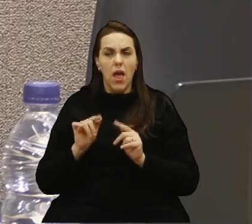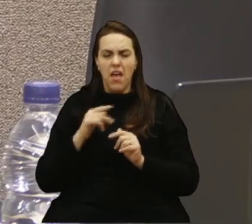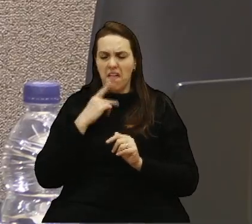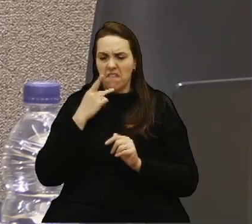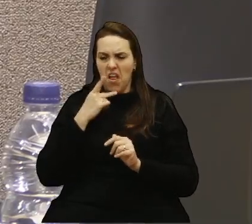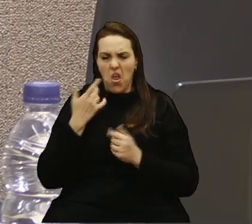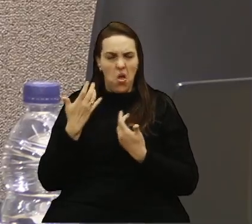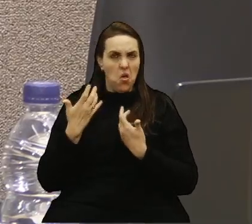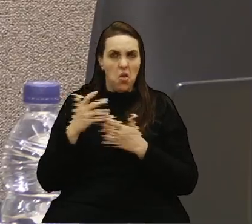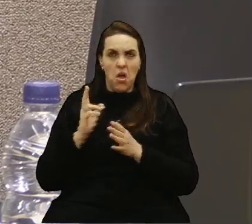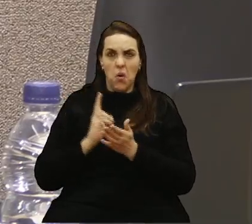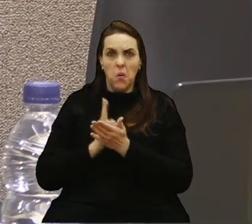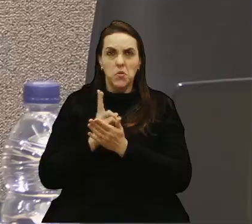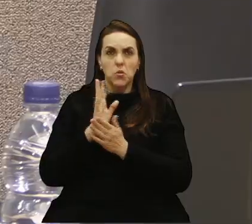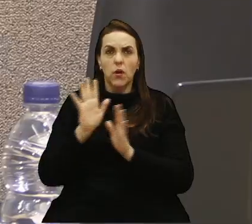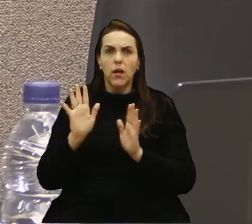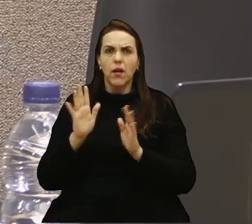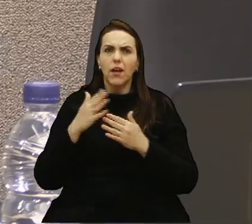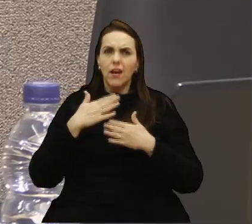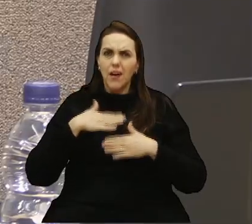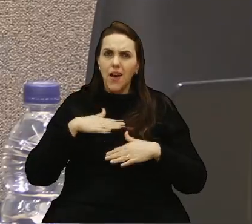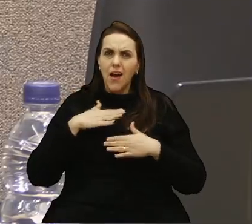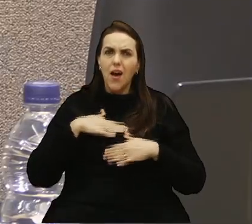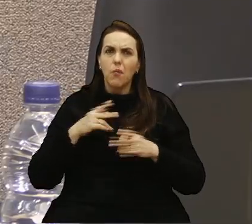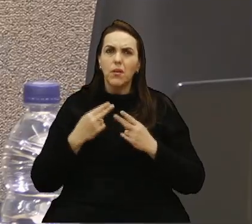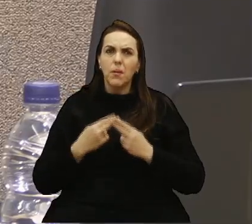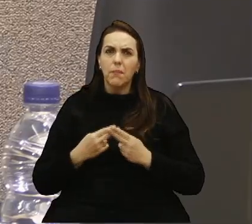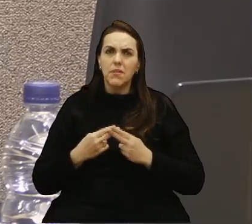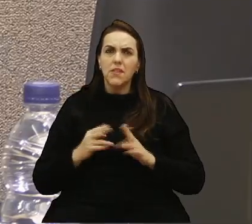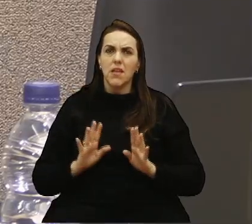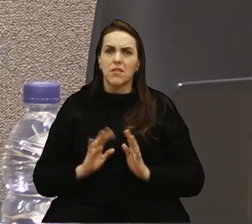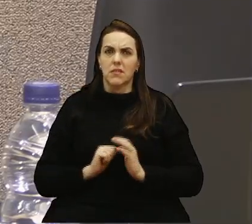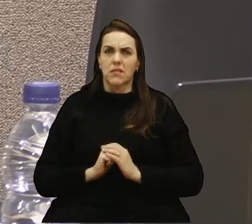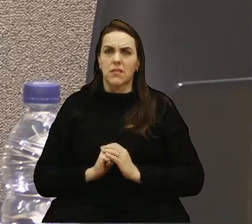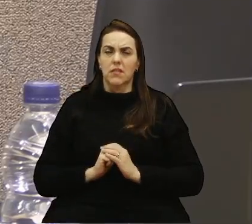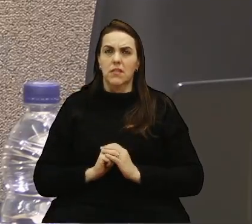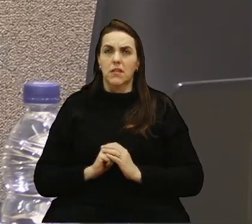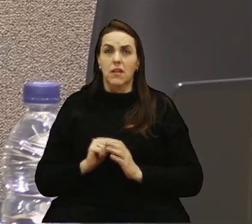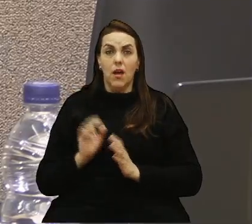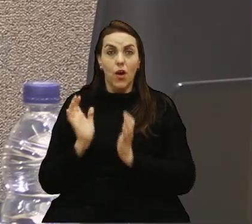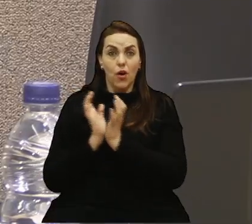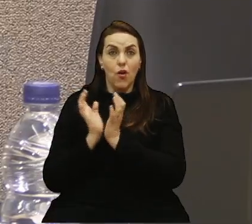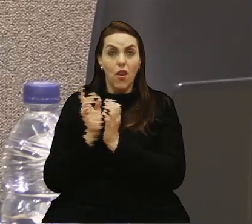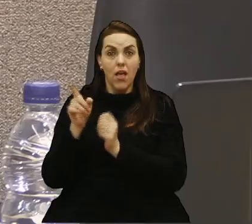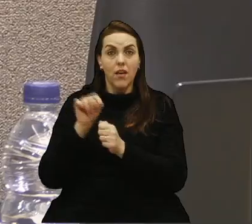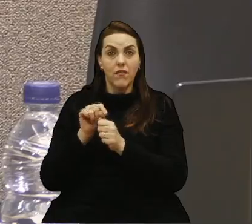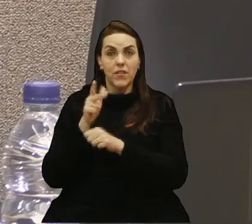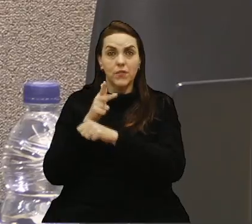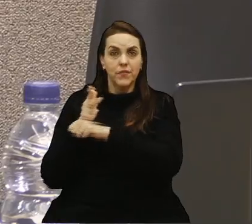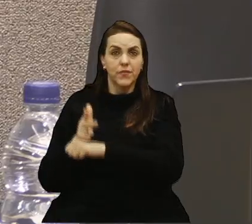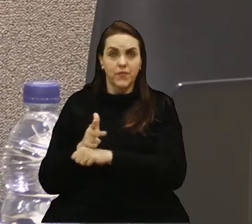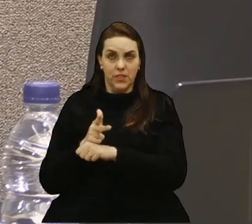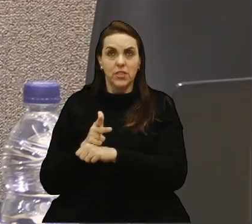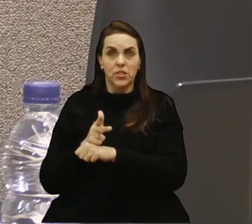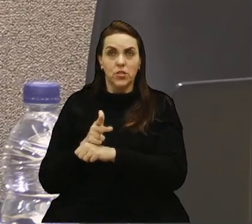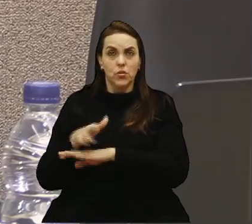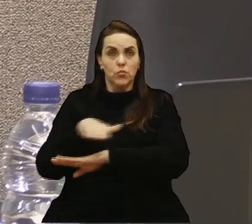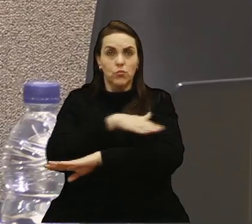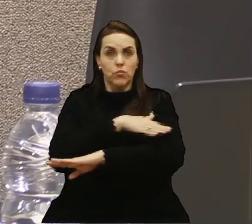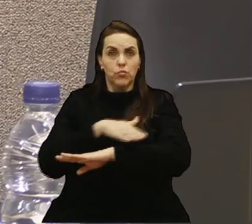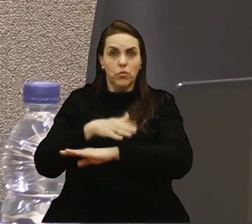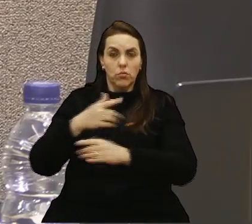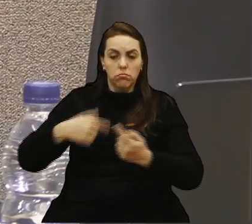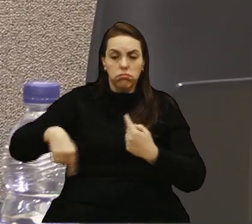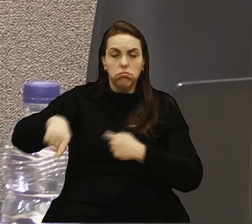não ia continuar, Calma, tenham paciência. A nobre colega fez um vídeo de uma revitalização de uma